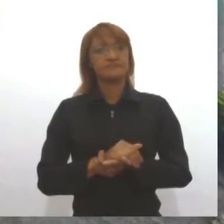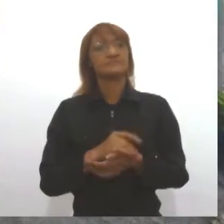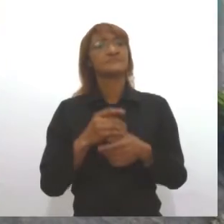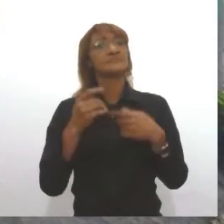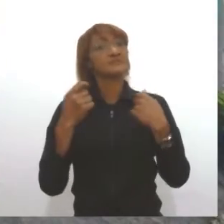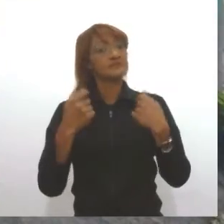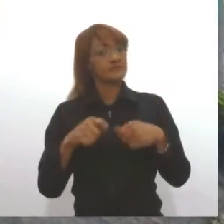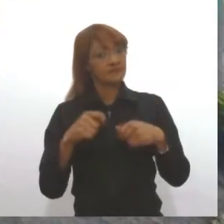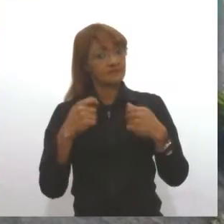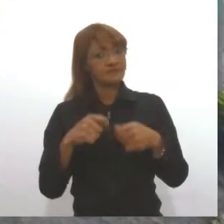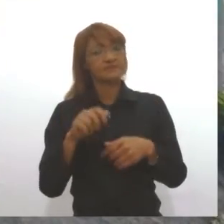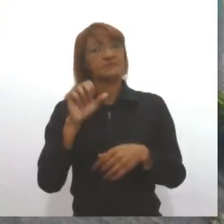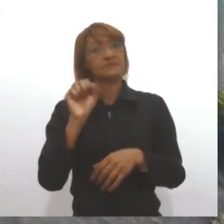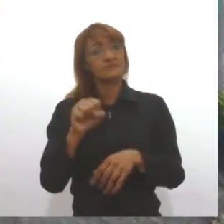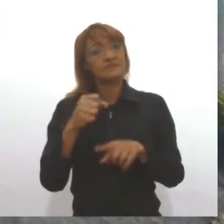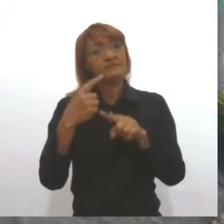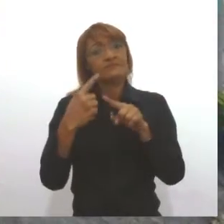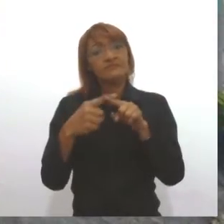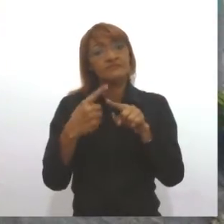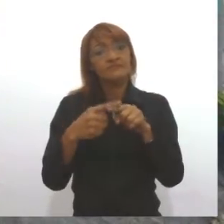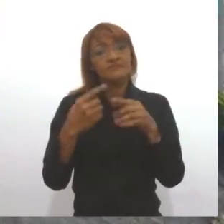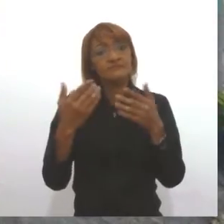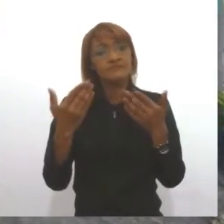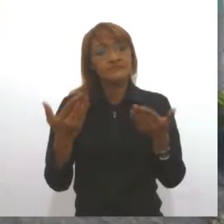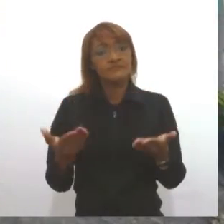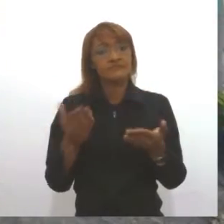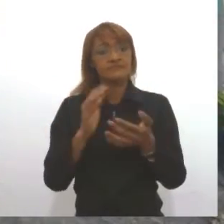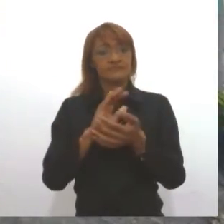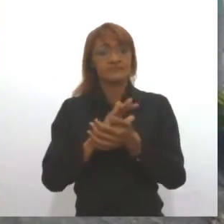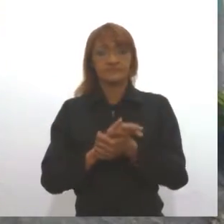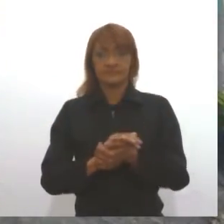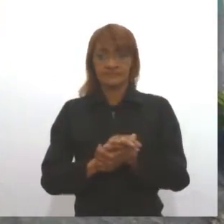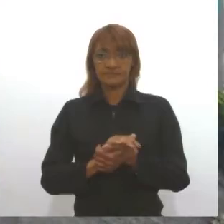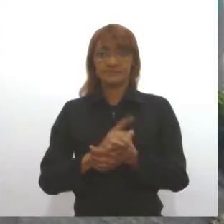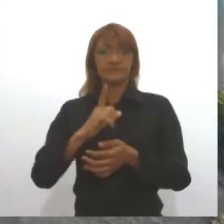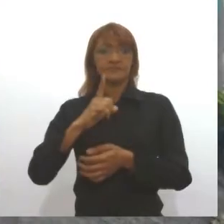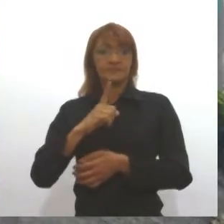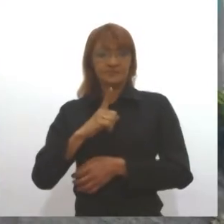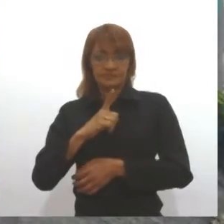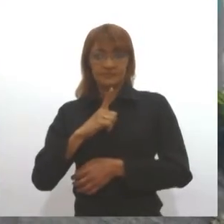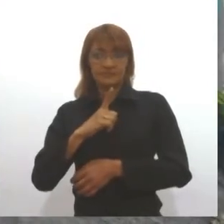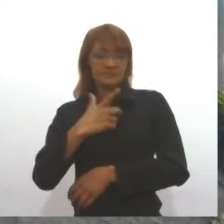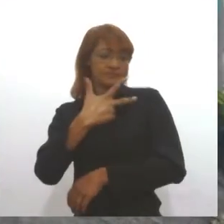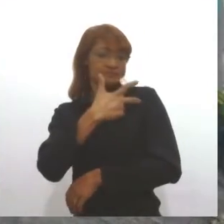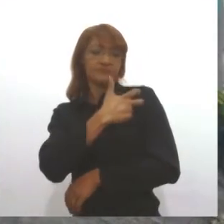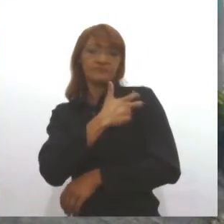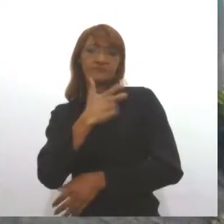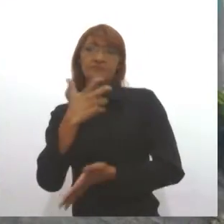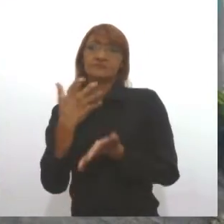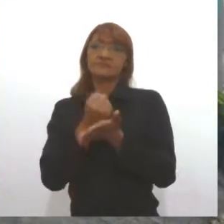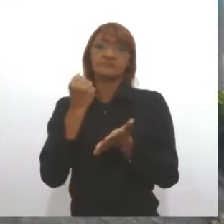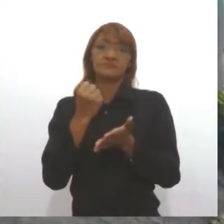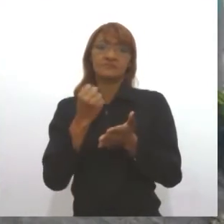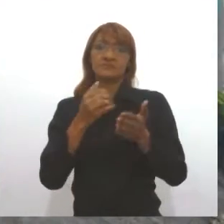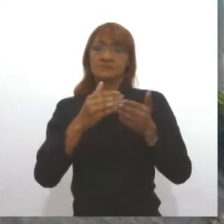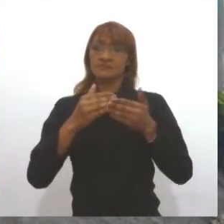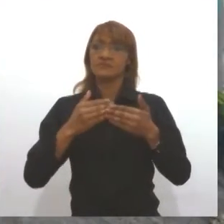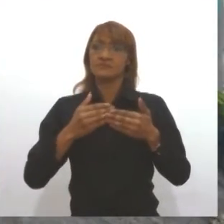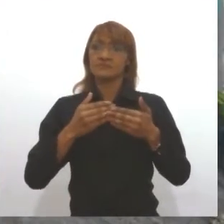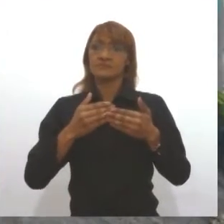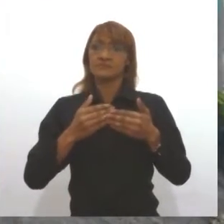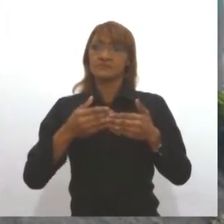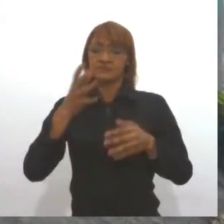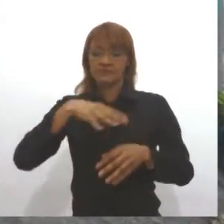junto, porque se tem uma vacina que vai lhe salvar, você pede licença ao orixá e toma